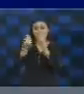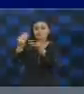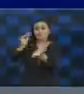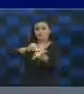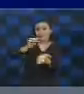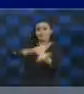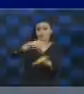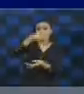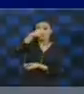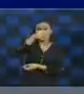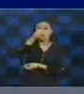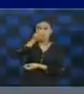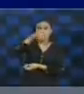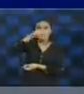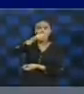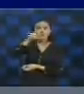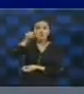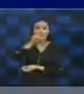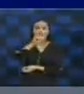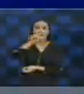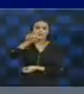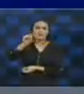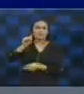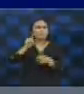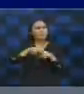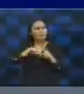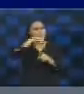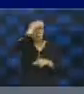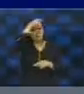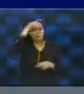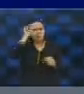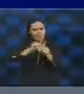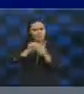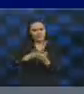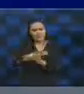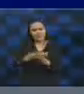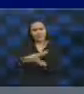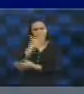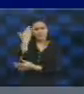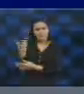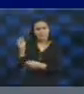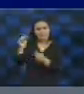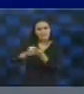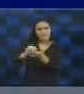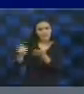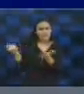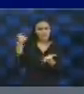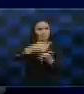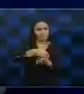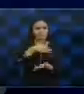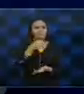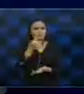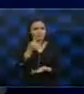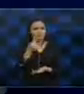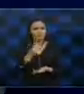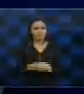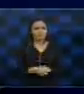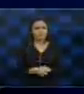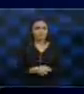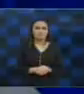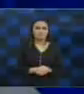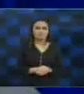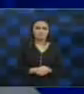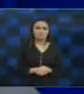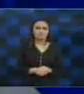reais de ISS. Por que a Prefeitura não tomou nenhuma providência para a cobrança desses 75 milhões de reais? 2 minutos, candidato